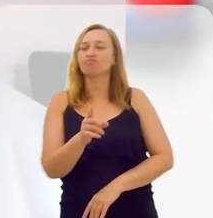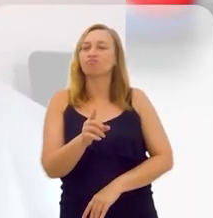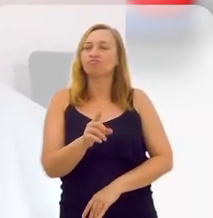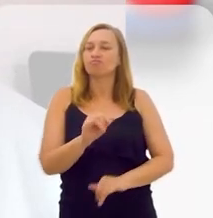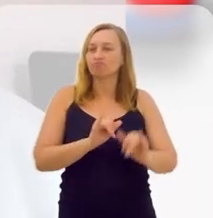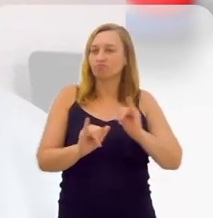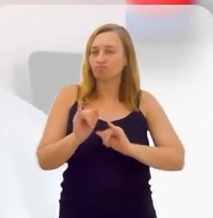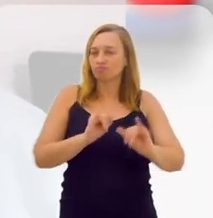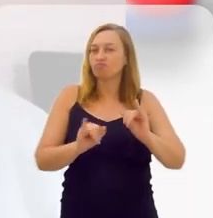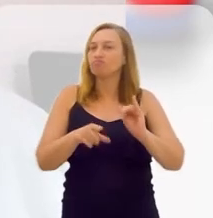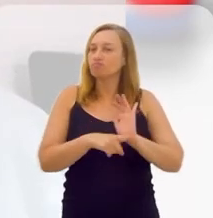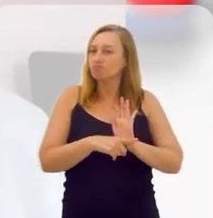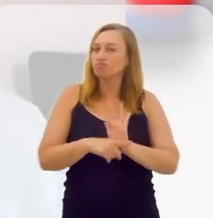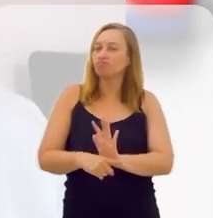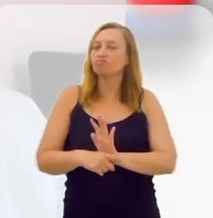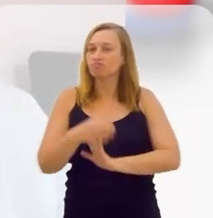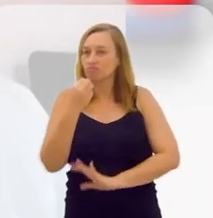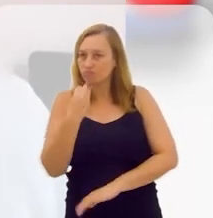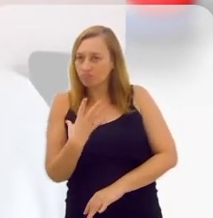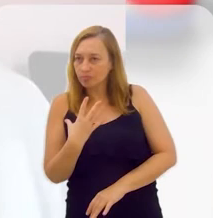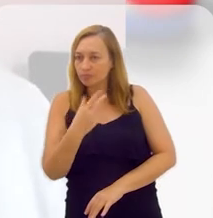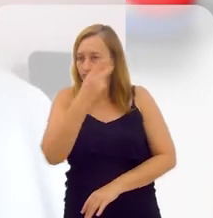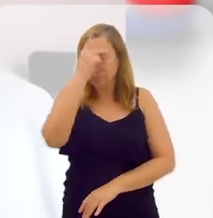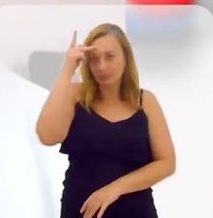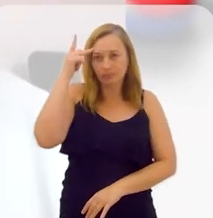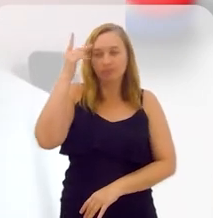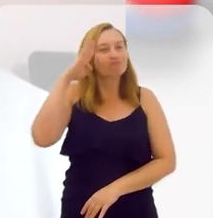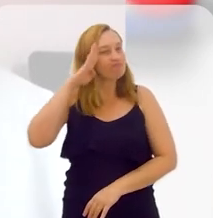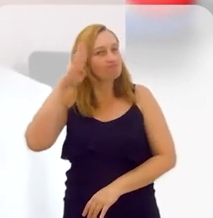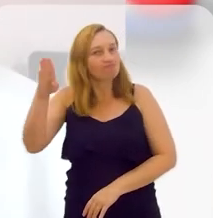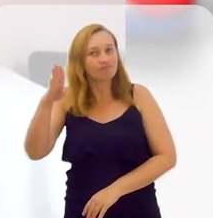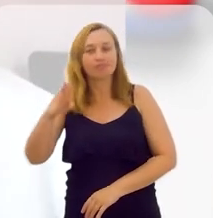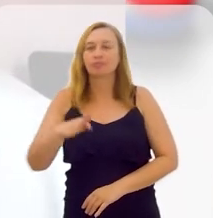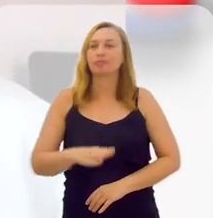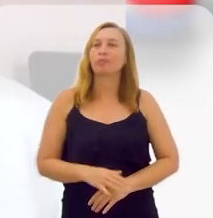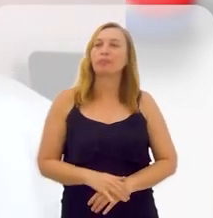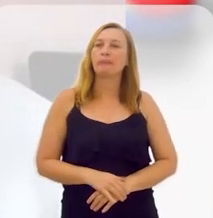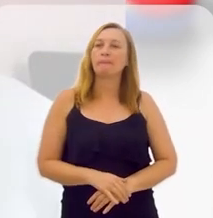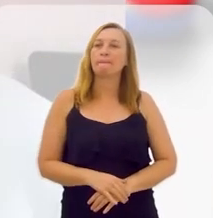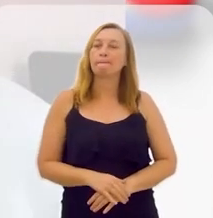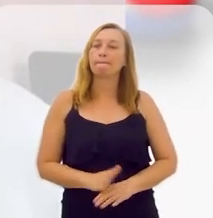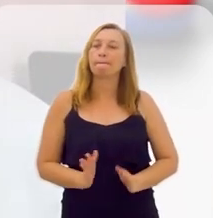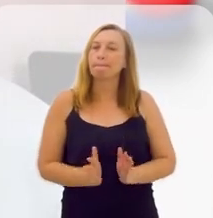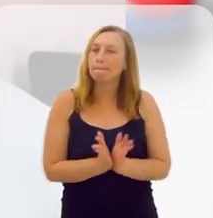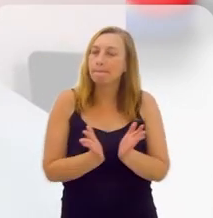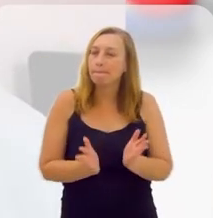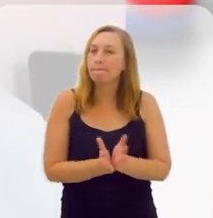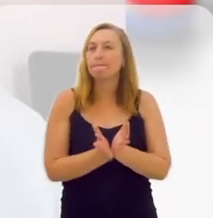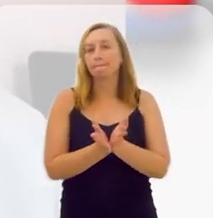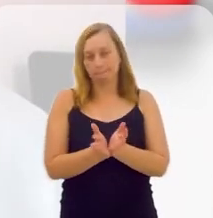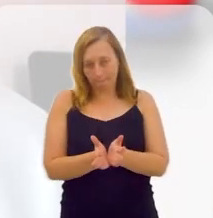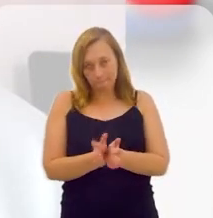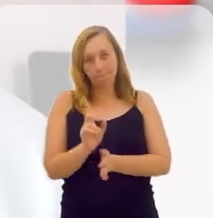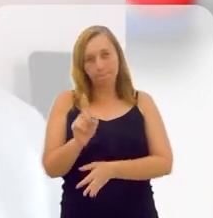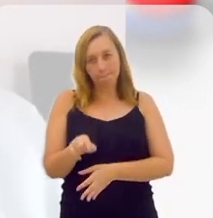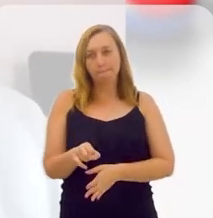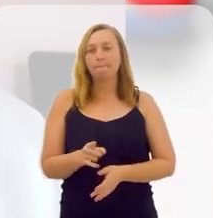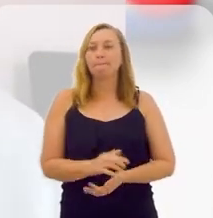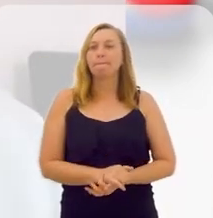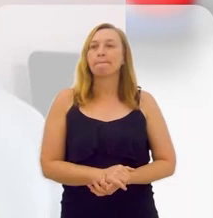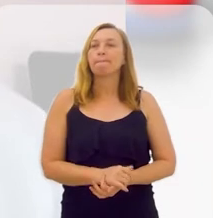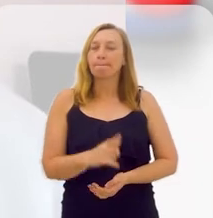ela tem ajudado bastante as pessoas, principalmente de baixa renda, né?